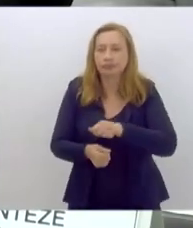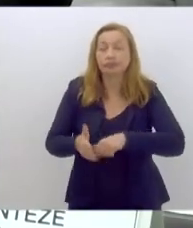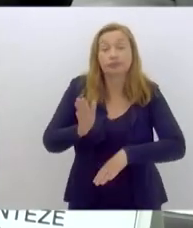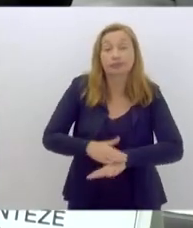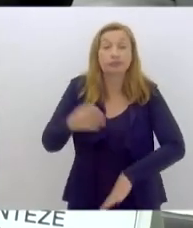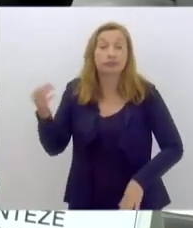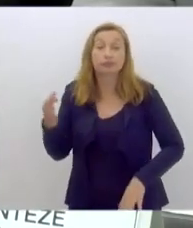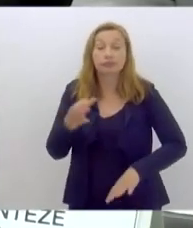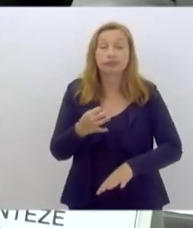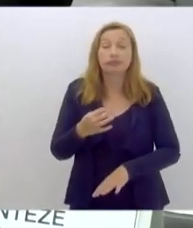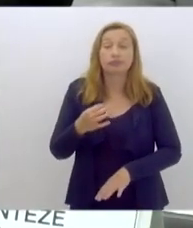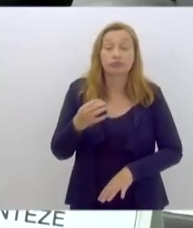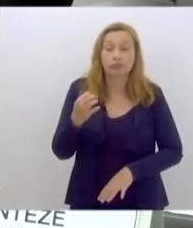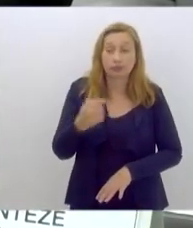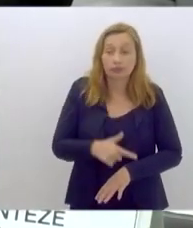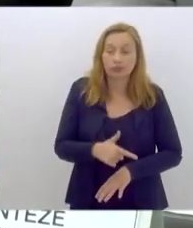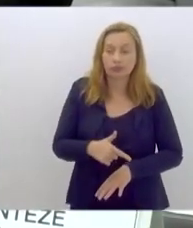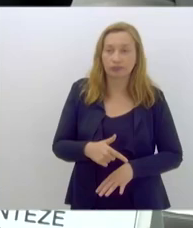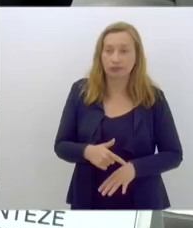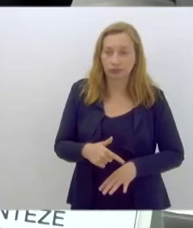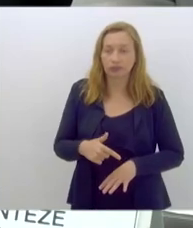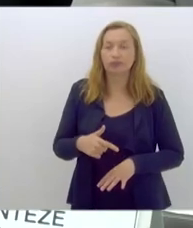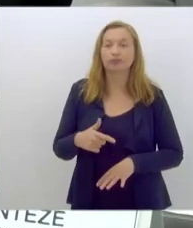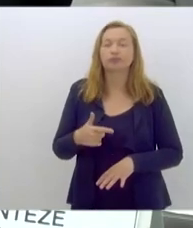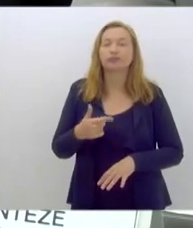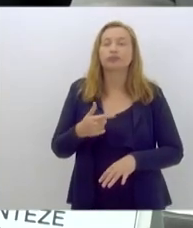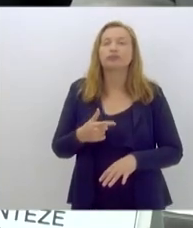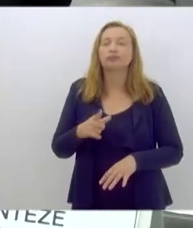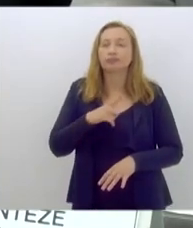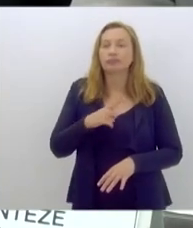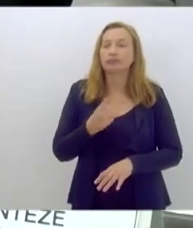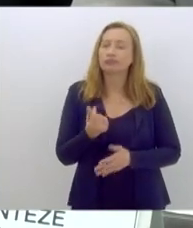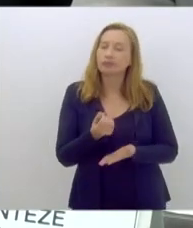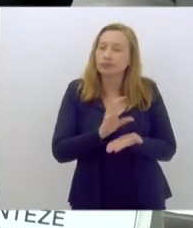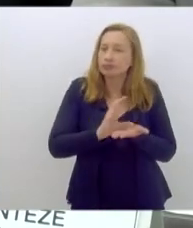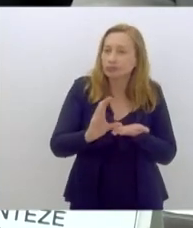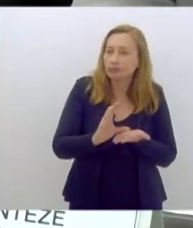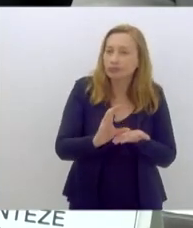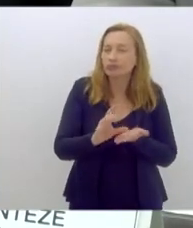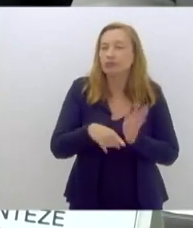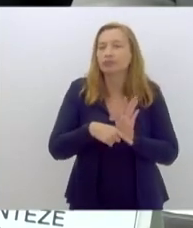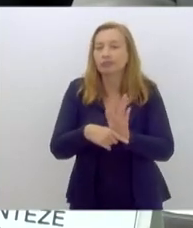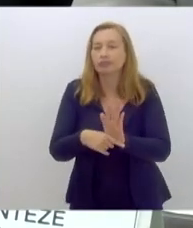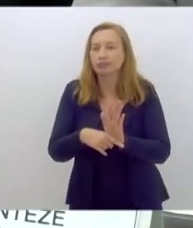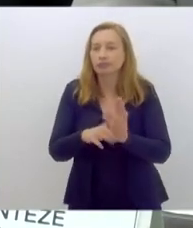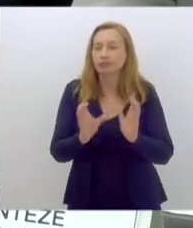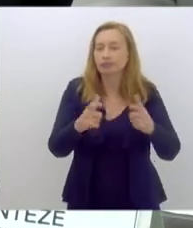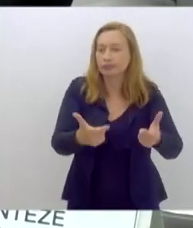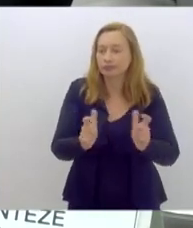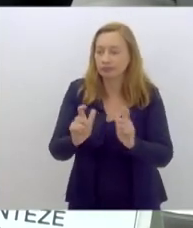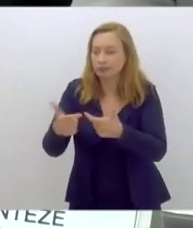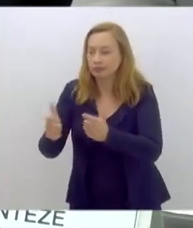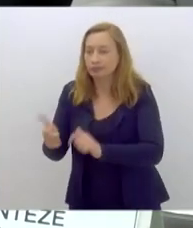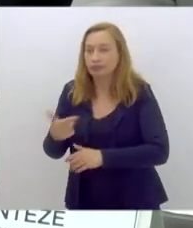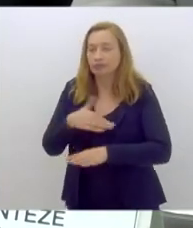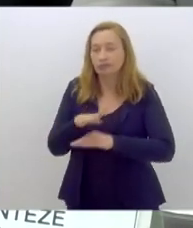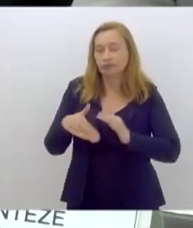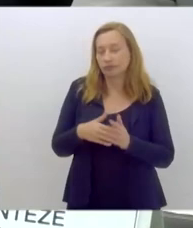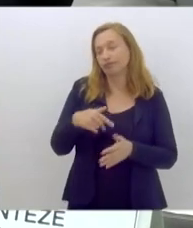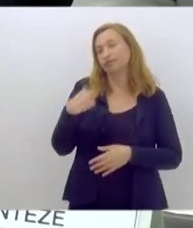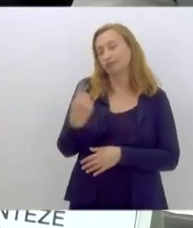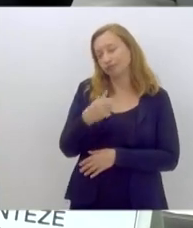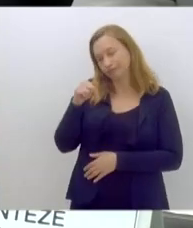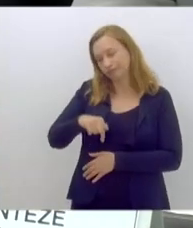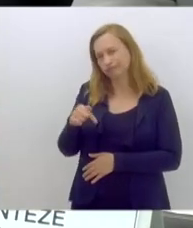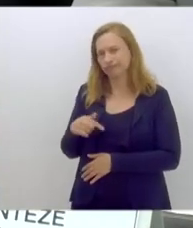mais do que isso que ele terá condições de gerar recursos suficiente para atender essas demandas que todos nós aqui não tem ninguém